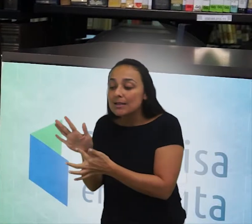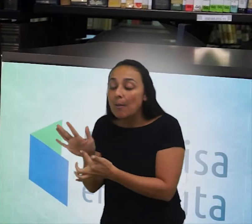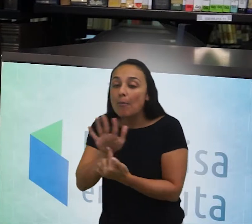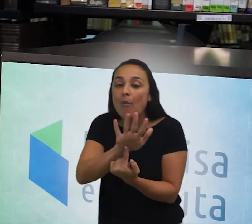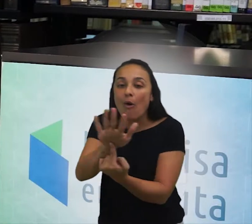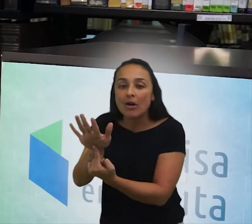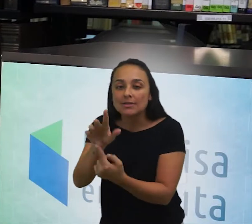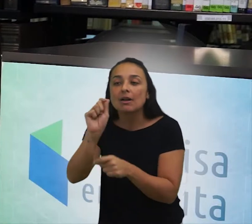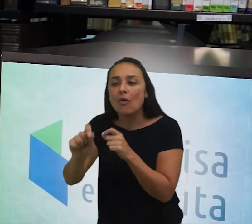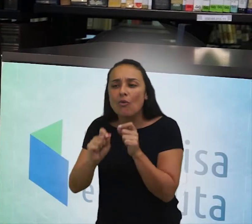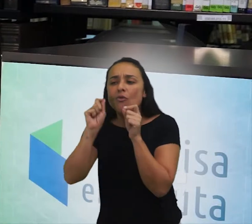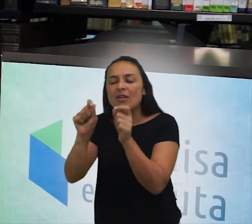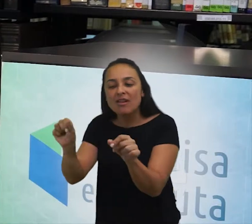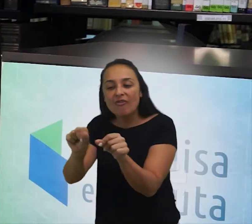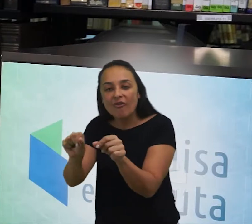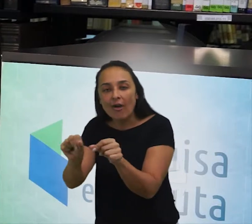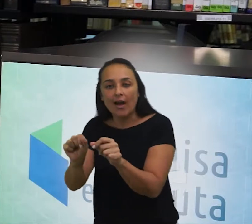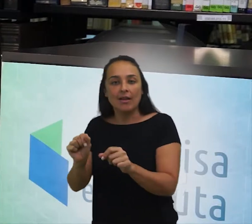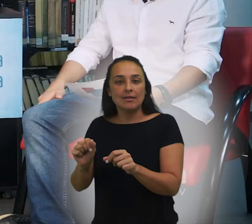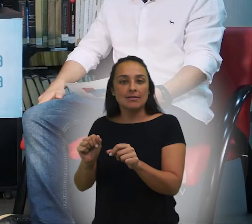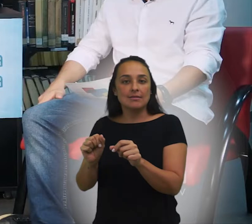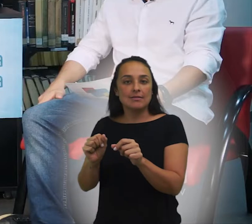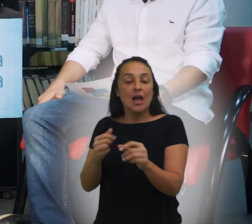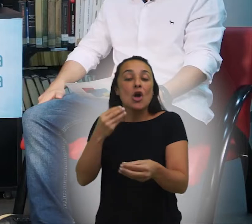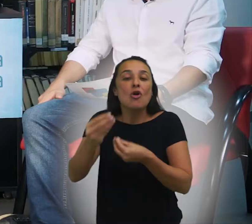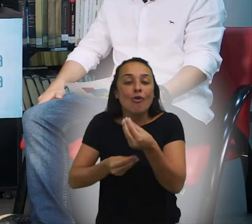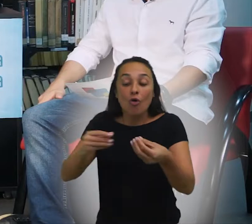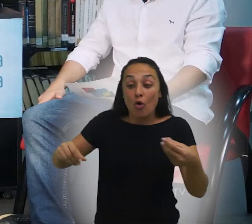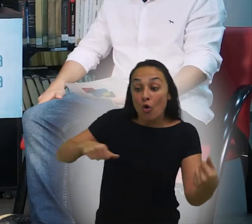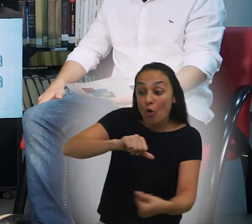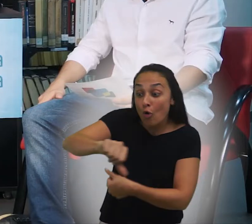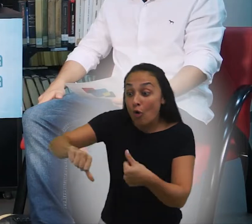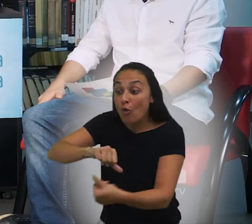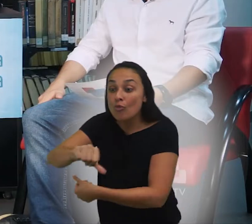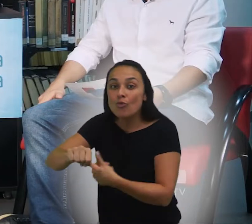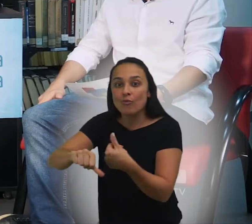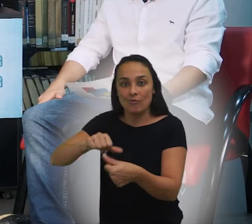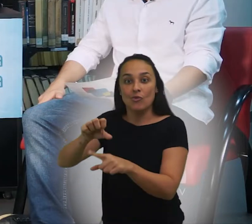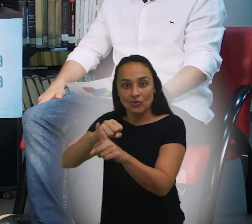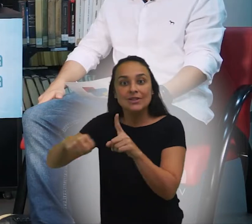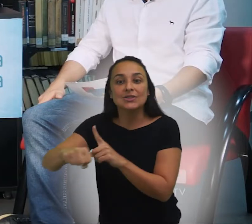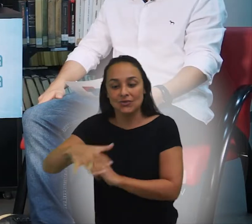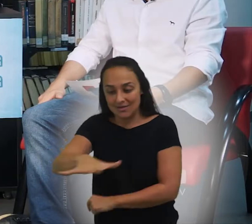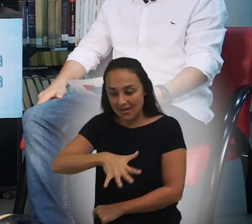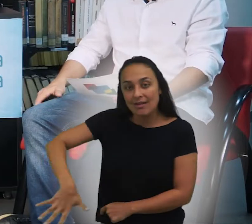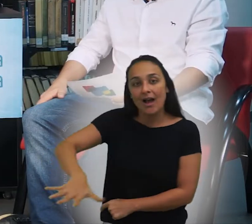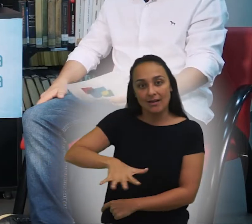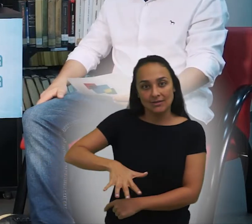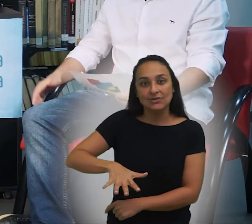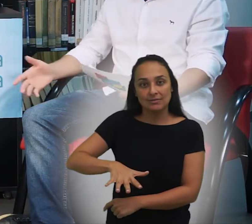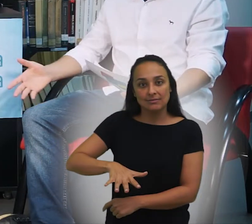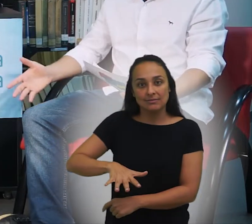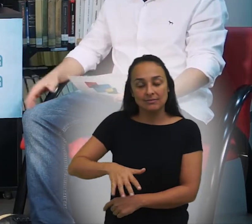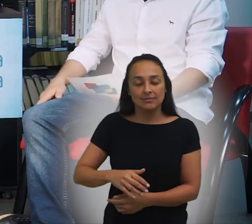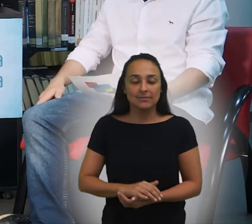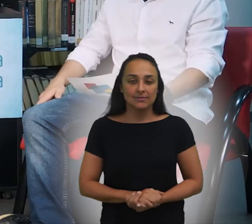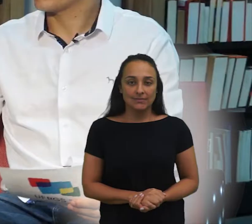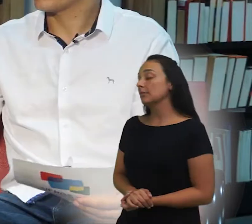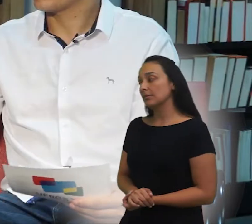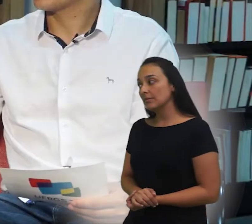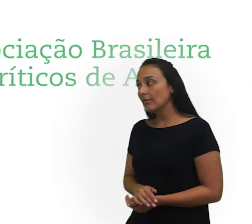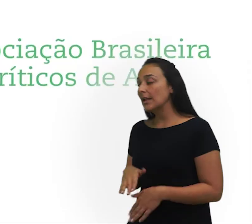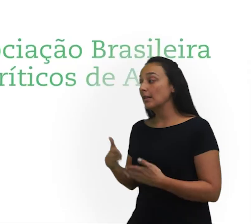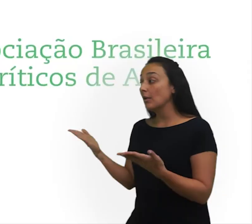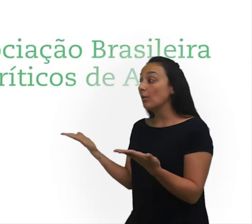já foi feito, o que rebate do que está sendo feito hoje, como pensar essa produção, enfim. Sim. Atualmente a senhora